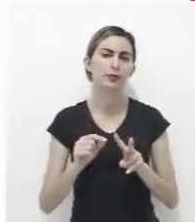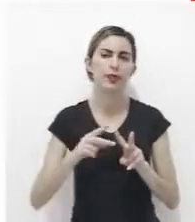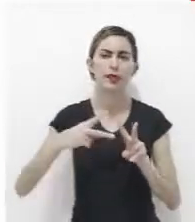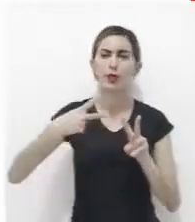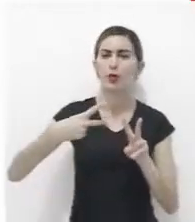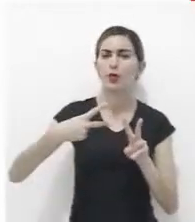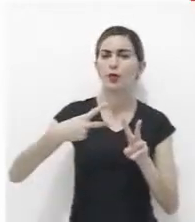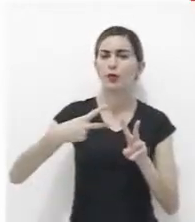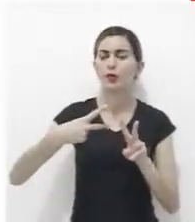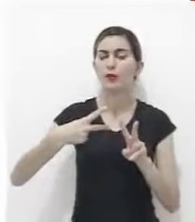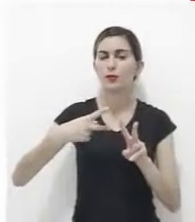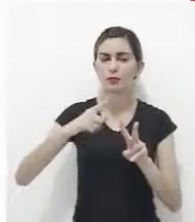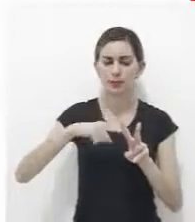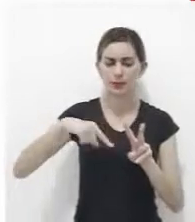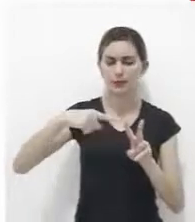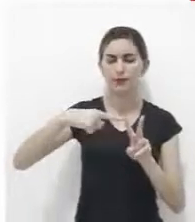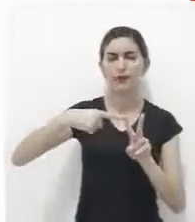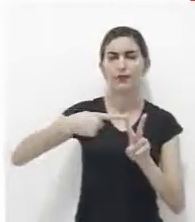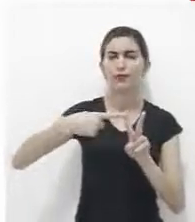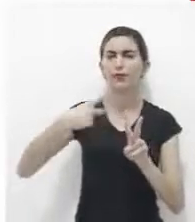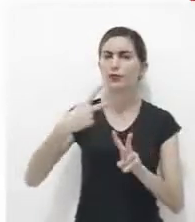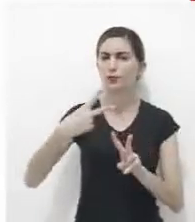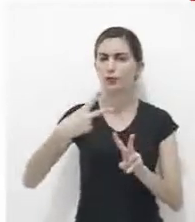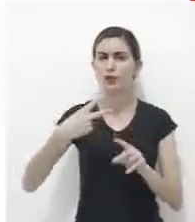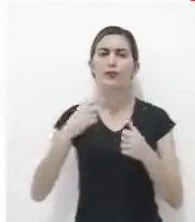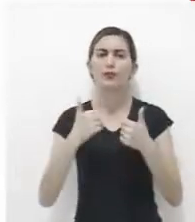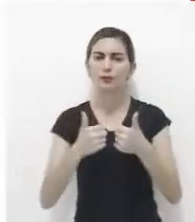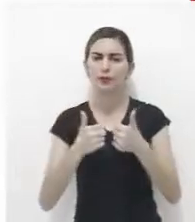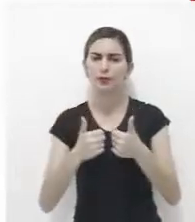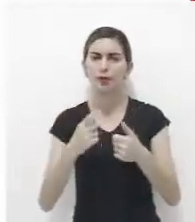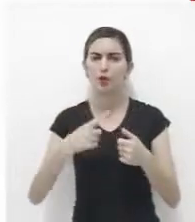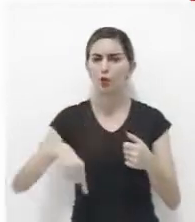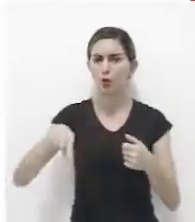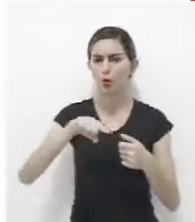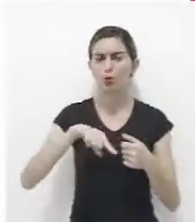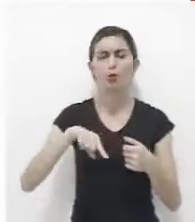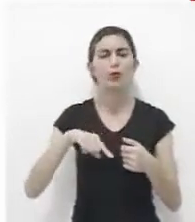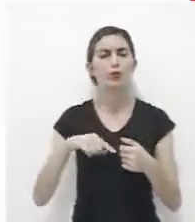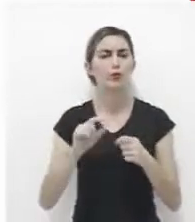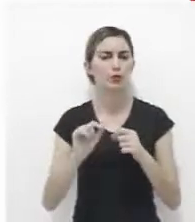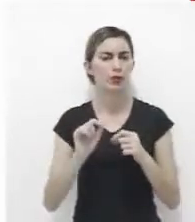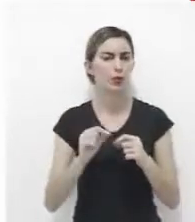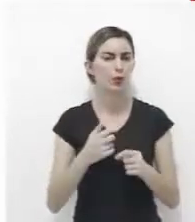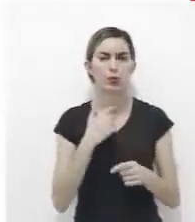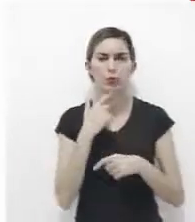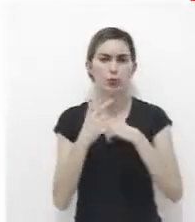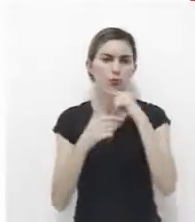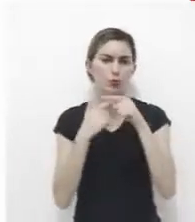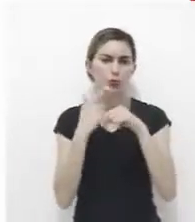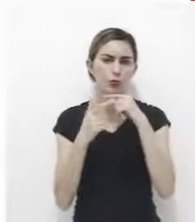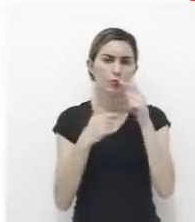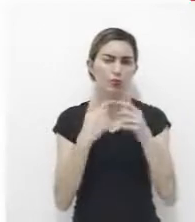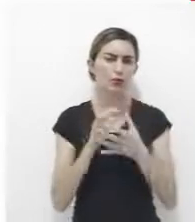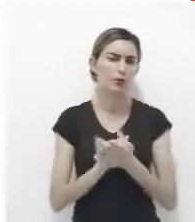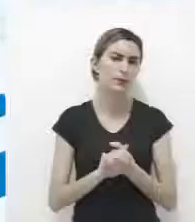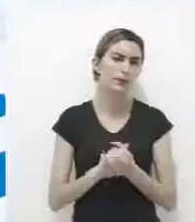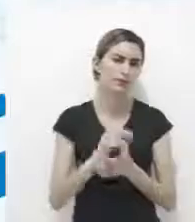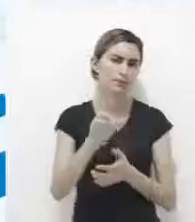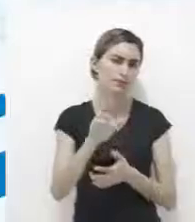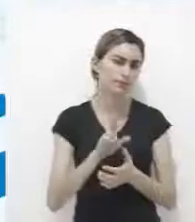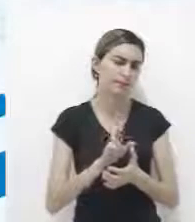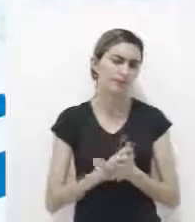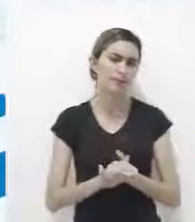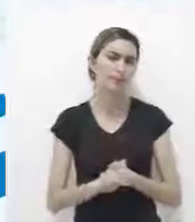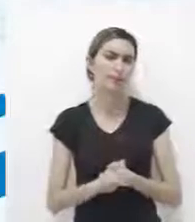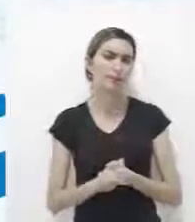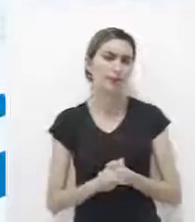aqui x igual a raiz de 2. Muito bem. Agora, no nosso caso aqui, eu não consigo... Vem cá,